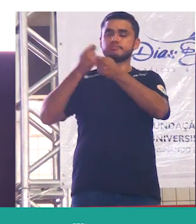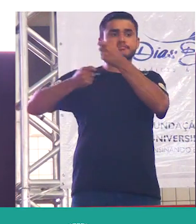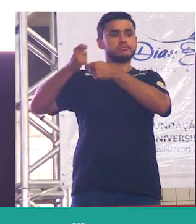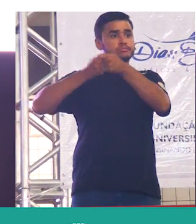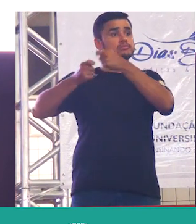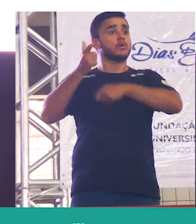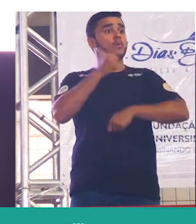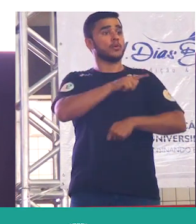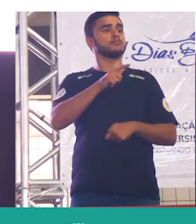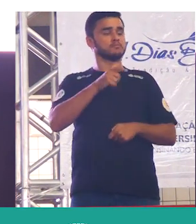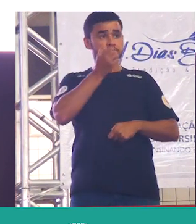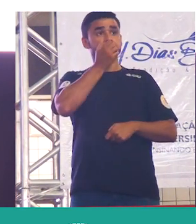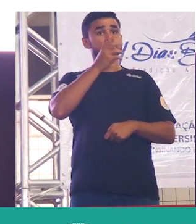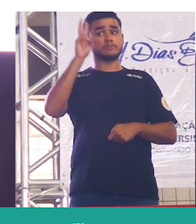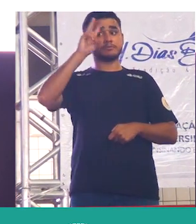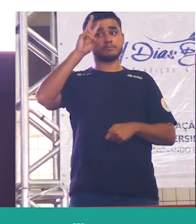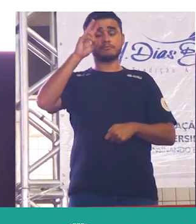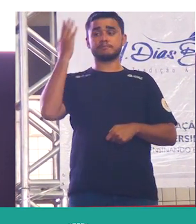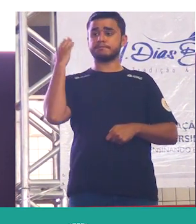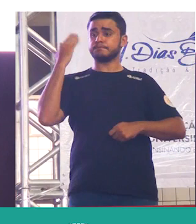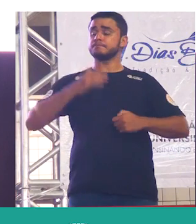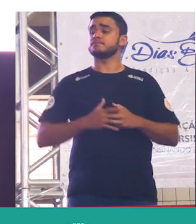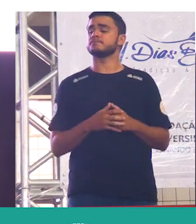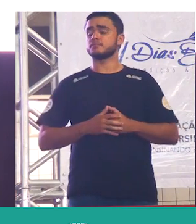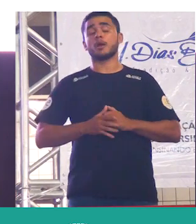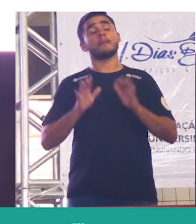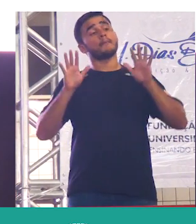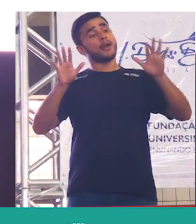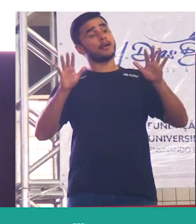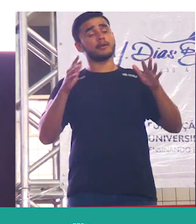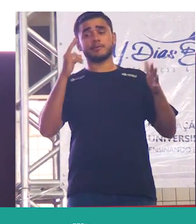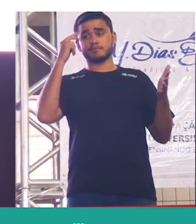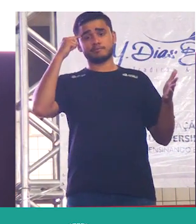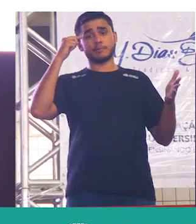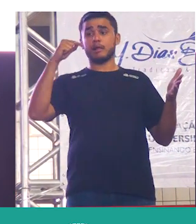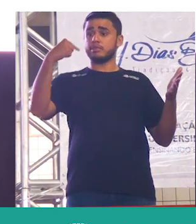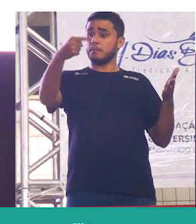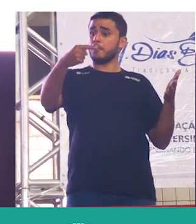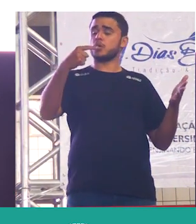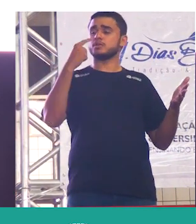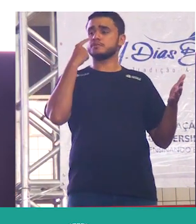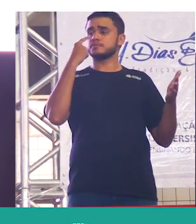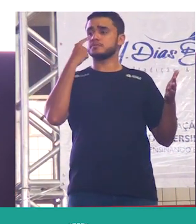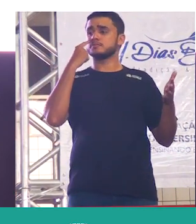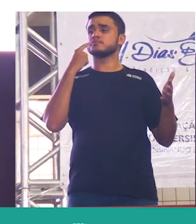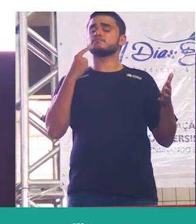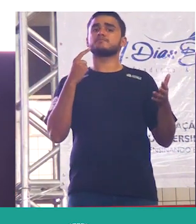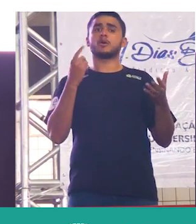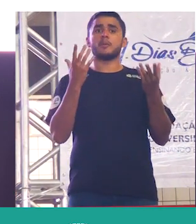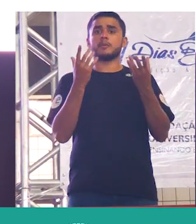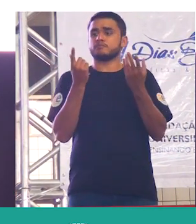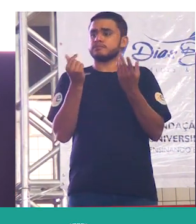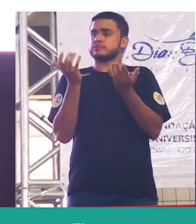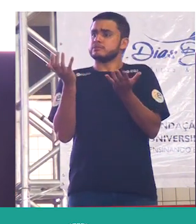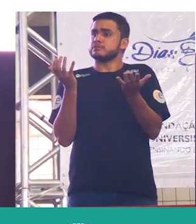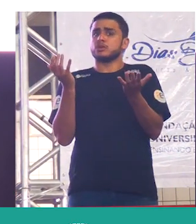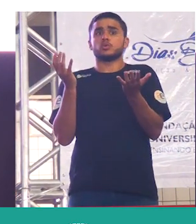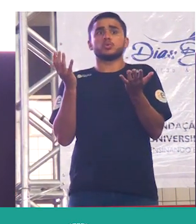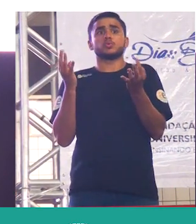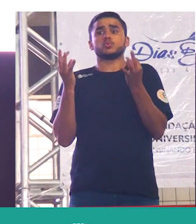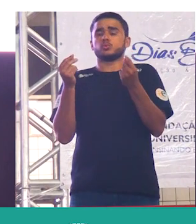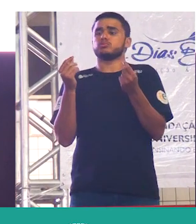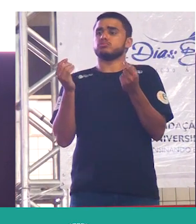economicamente muito naquela época. Embora, um pouco mais na frente, essa riqueza toda tenha,